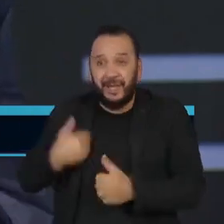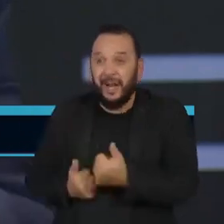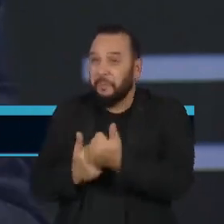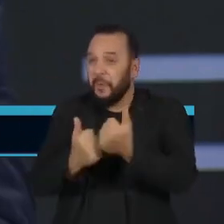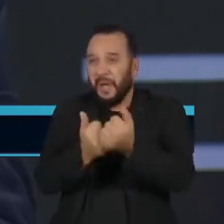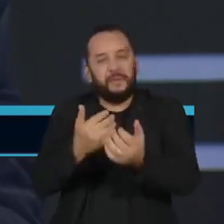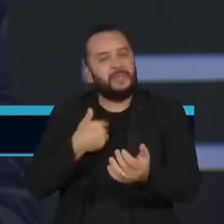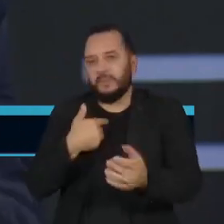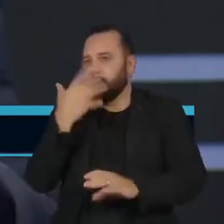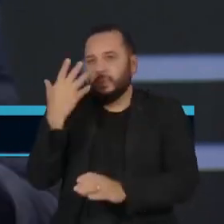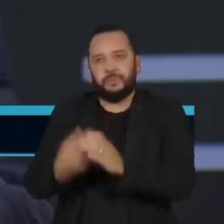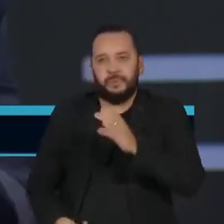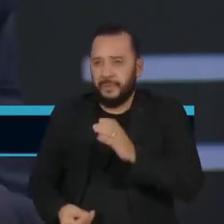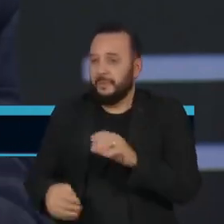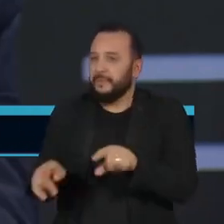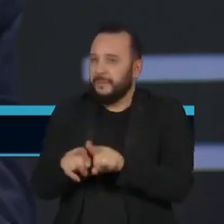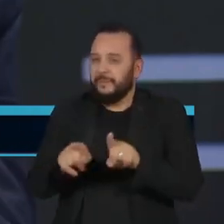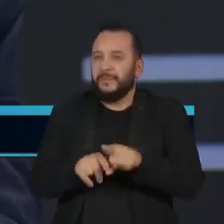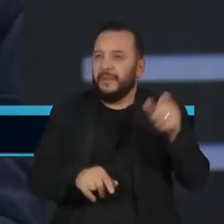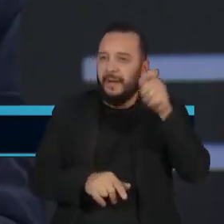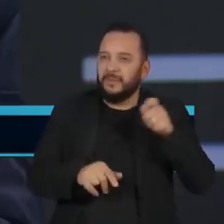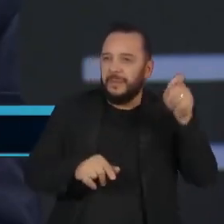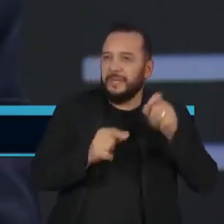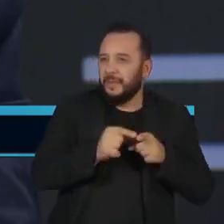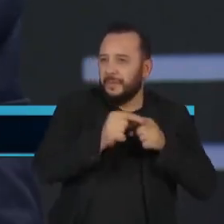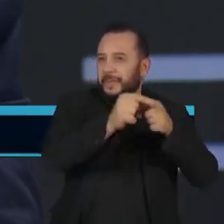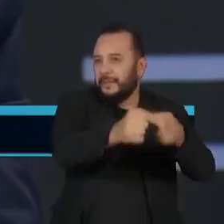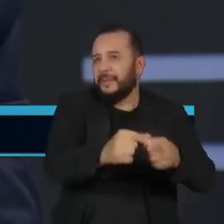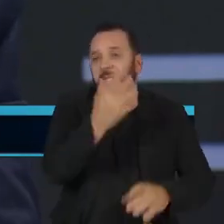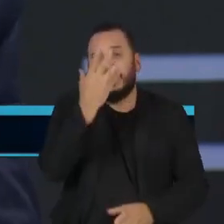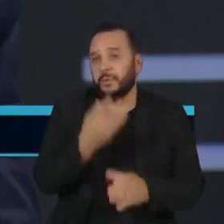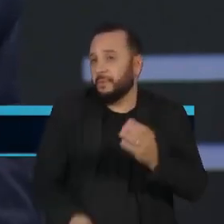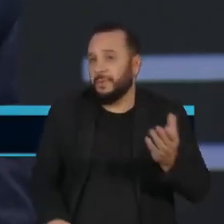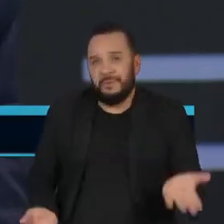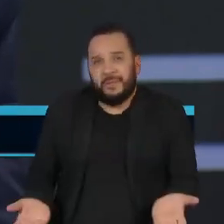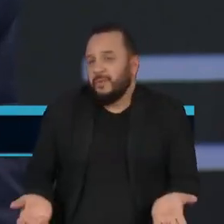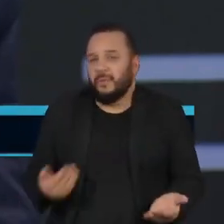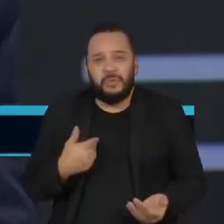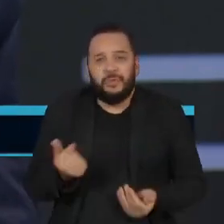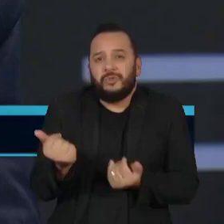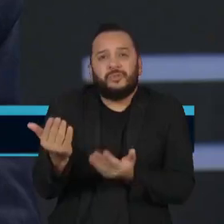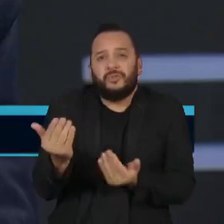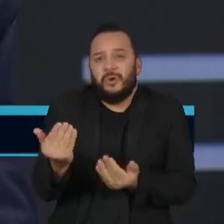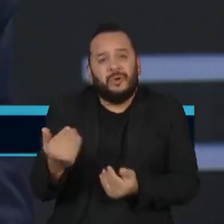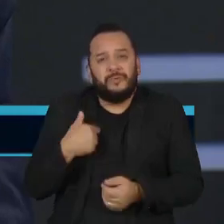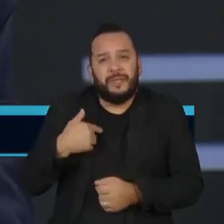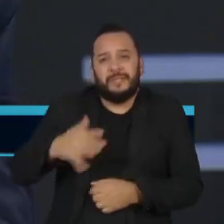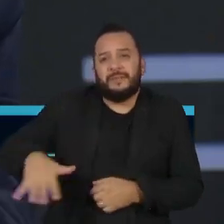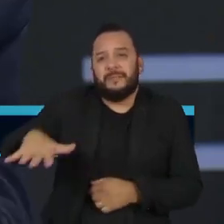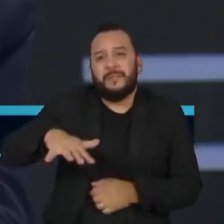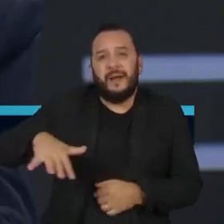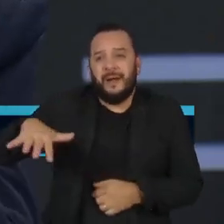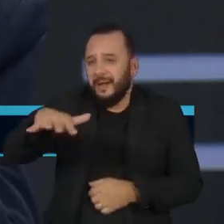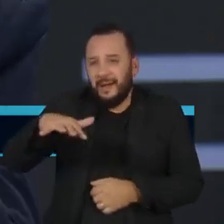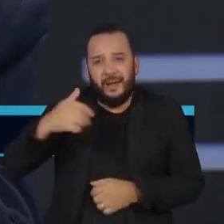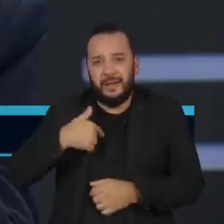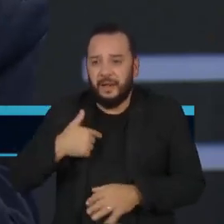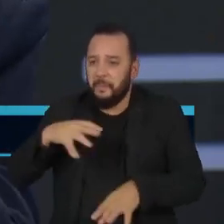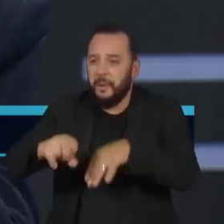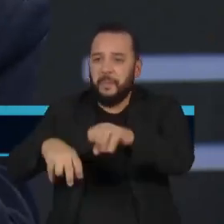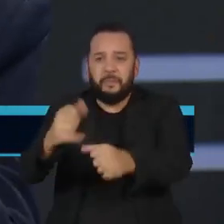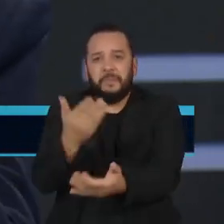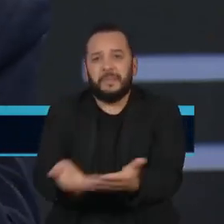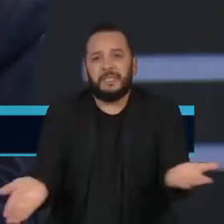sumiram também. Então, aquele espaço que os jovens tinham, esse espaço foi acabando por uma série de razões.